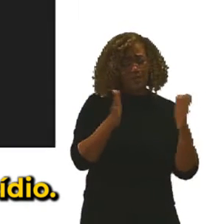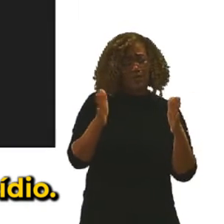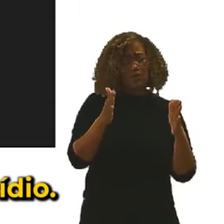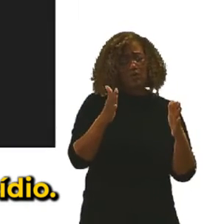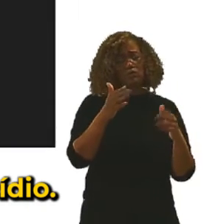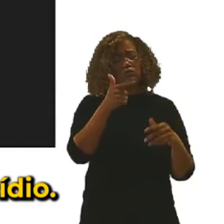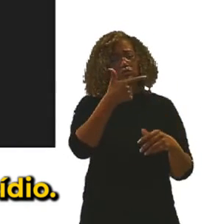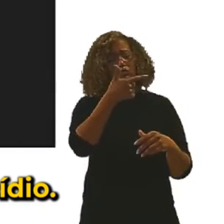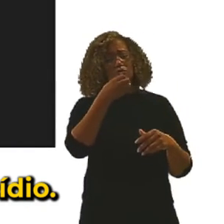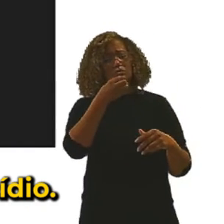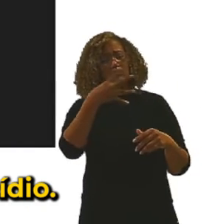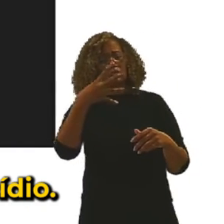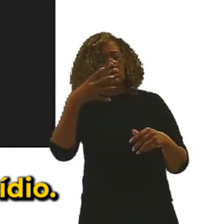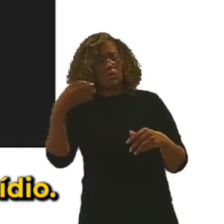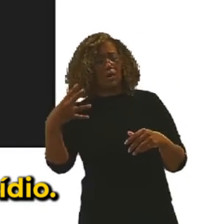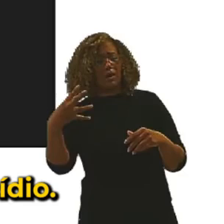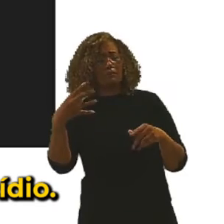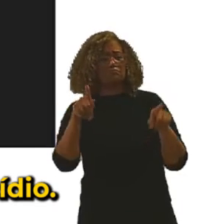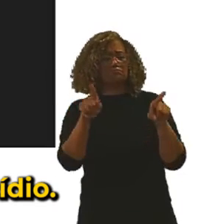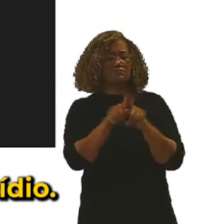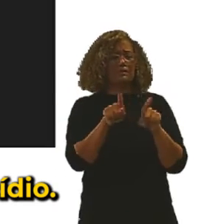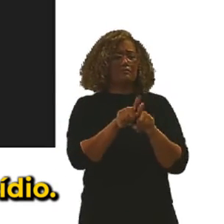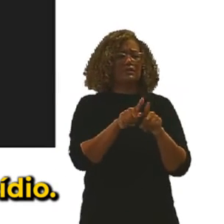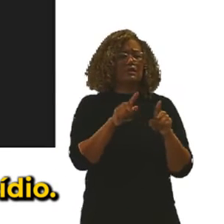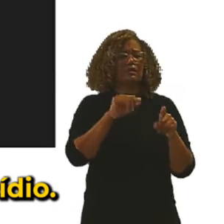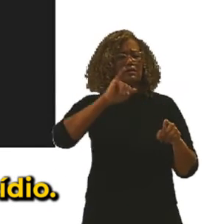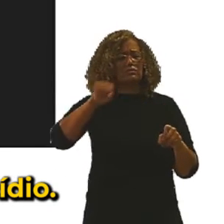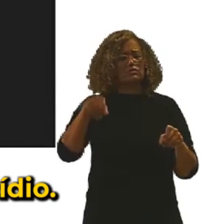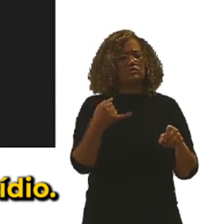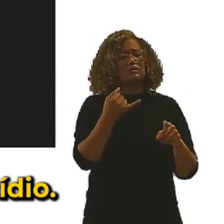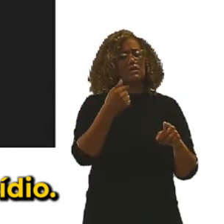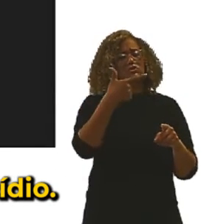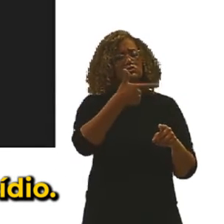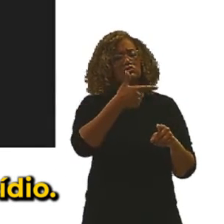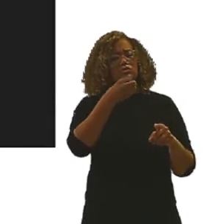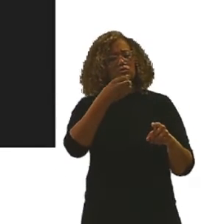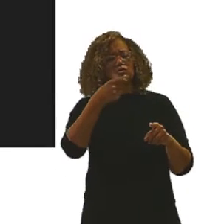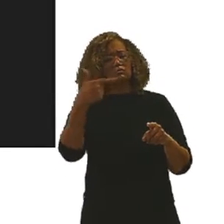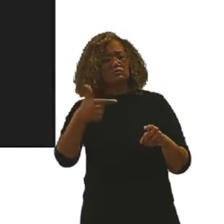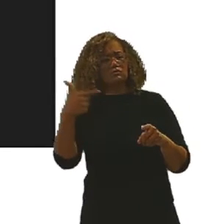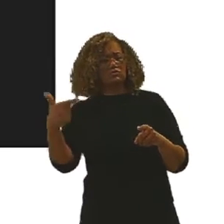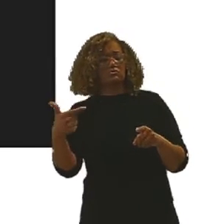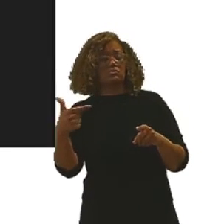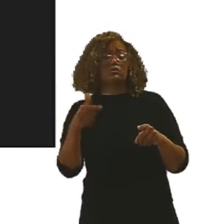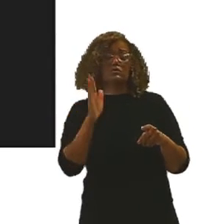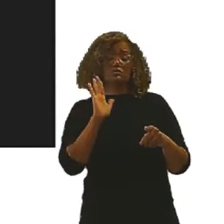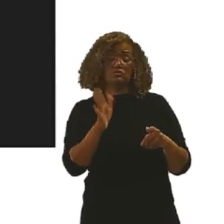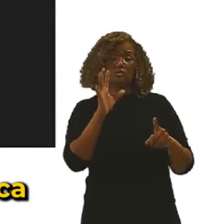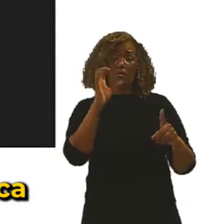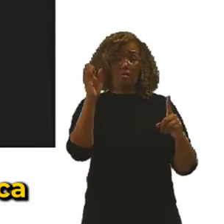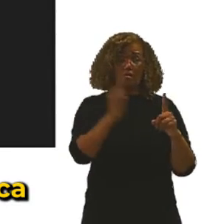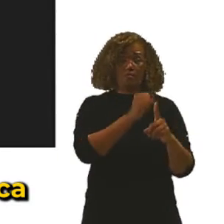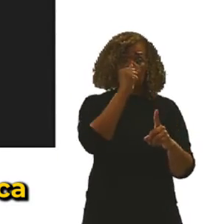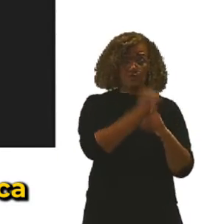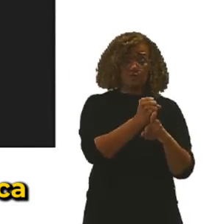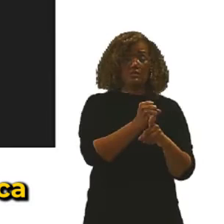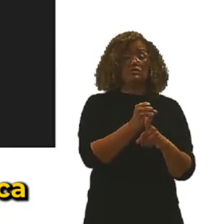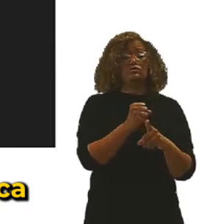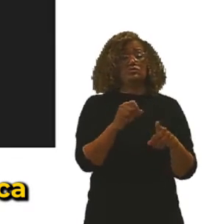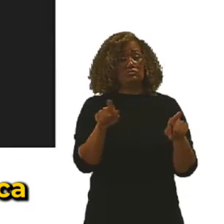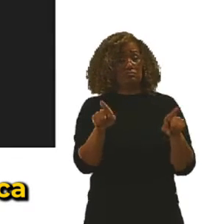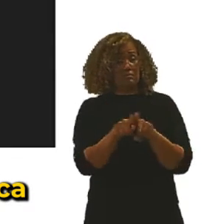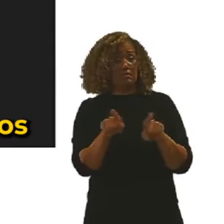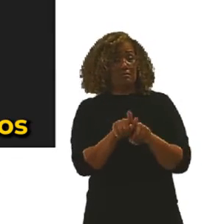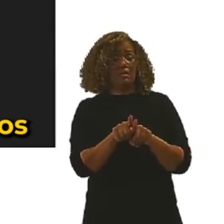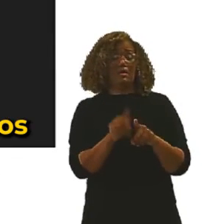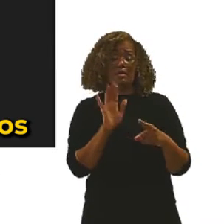janeiro de 2022. Né, 134 casos de feminicídios que foram olhados, analisados pela